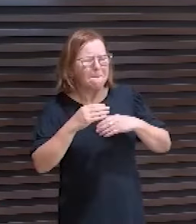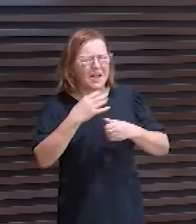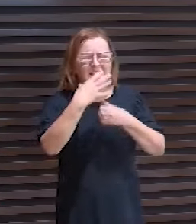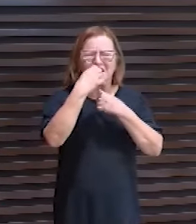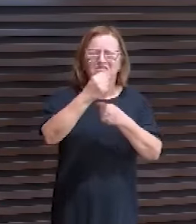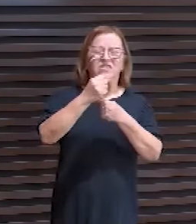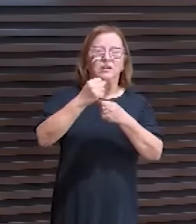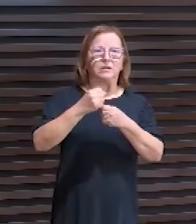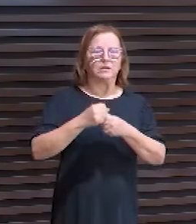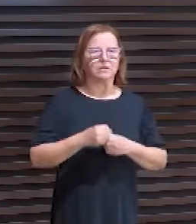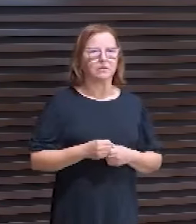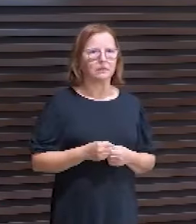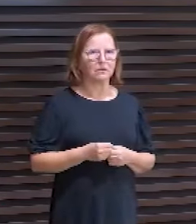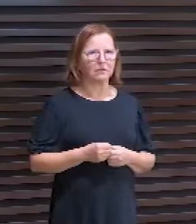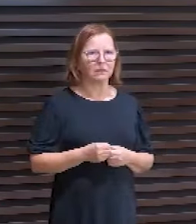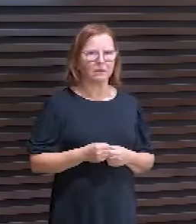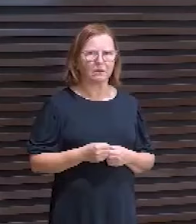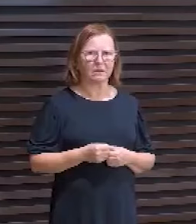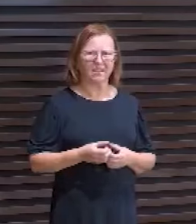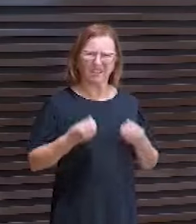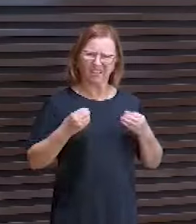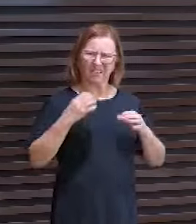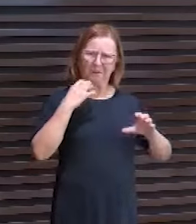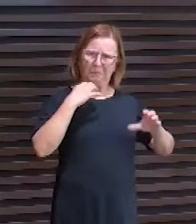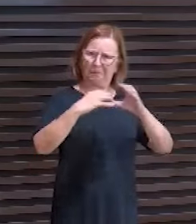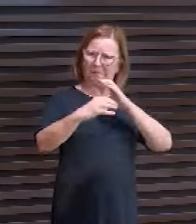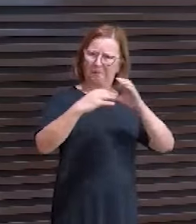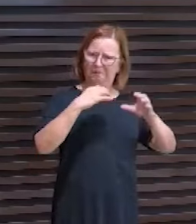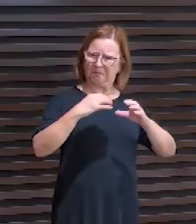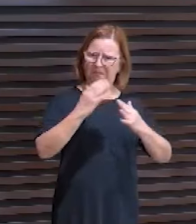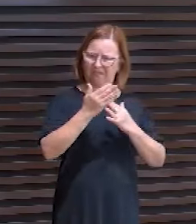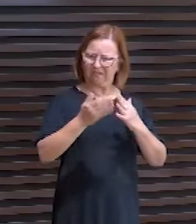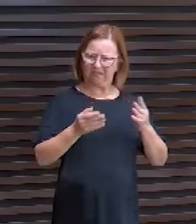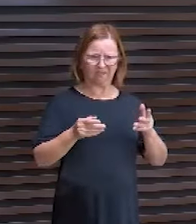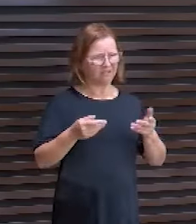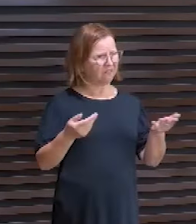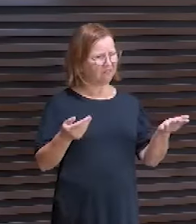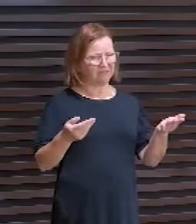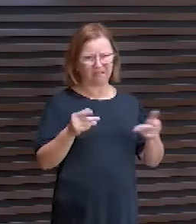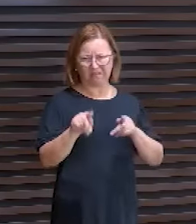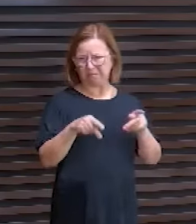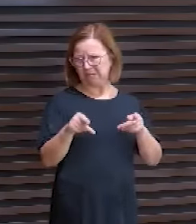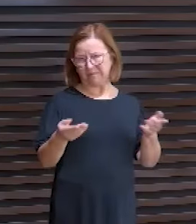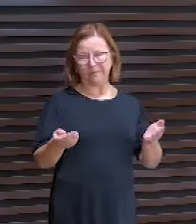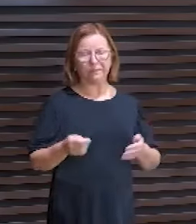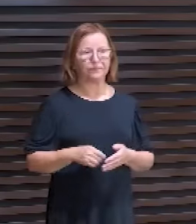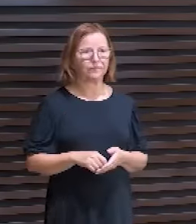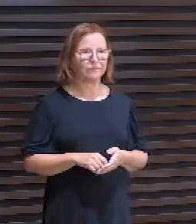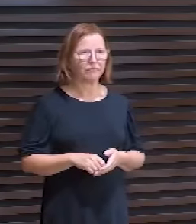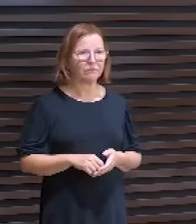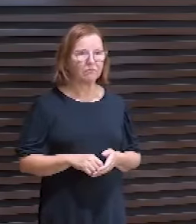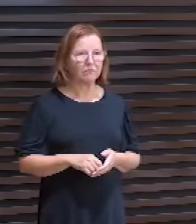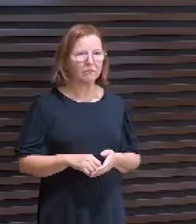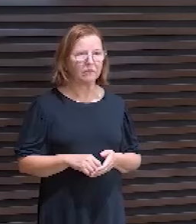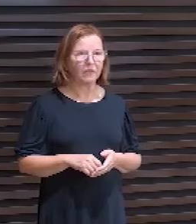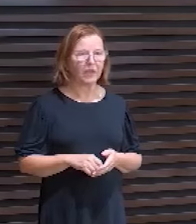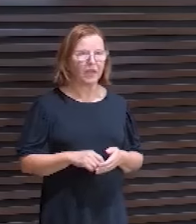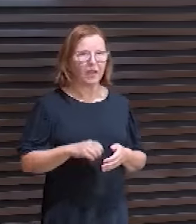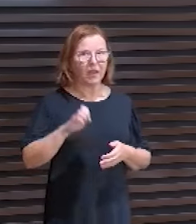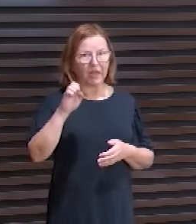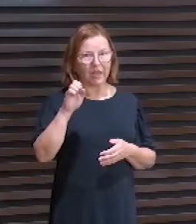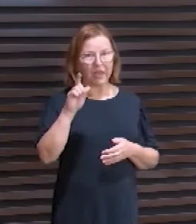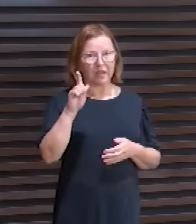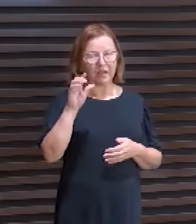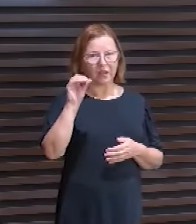disso Isso é uma forma de egoísmo e outra coisa o egoísmo não é é uma receita de bolo Ah eu tenho